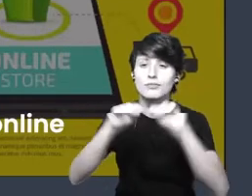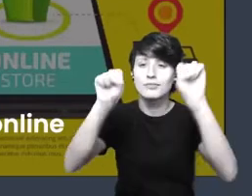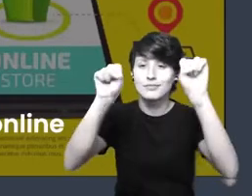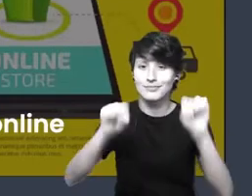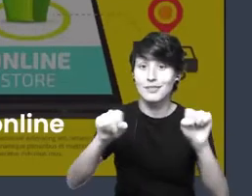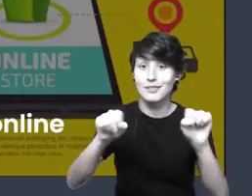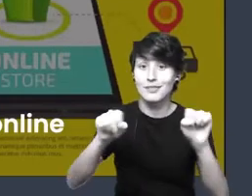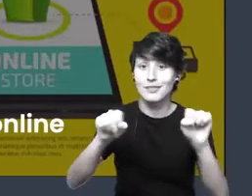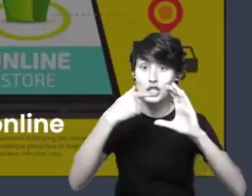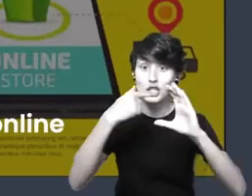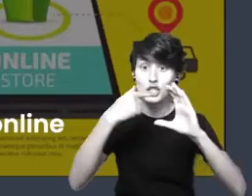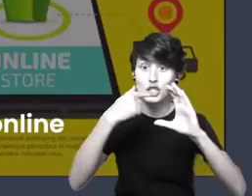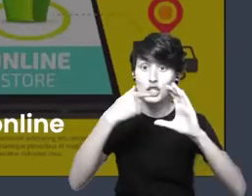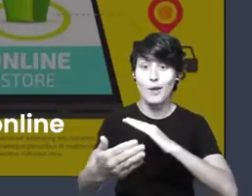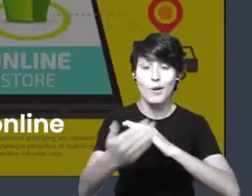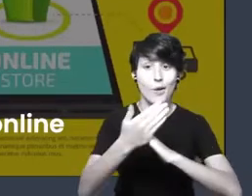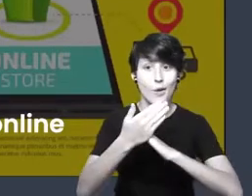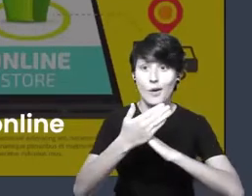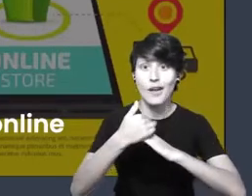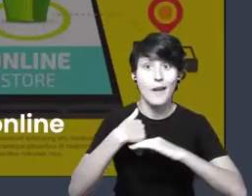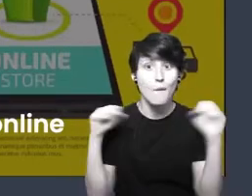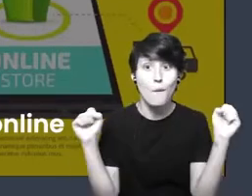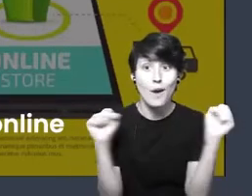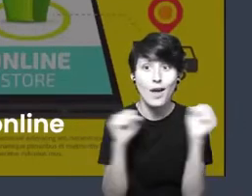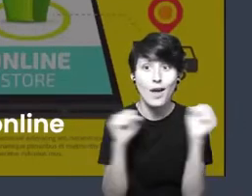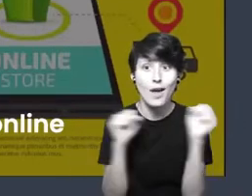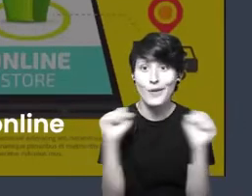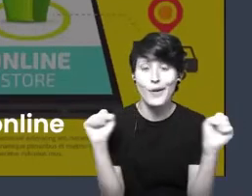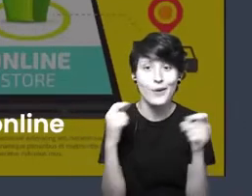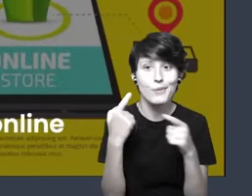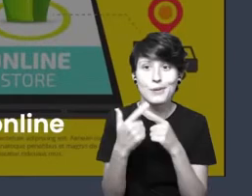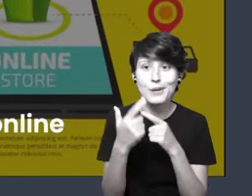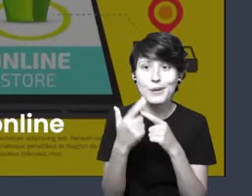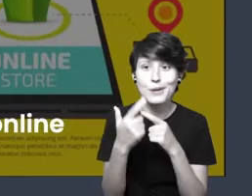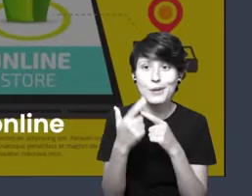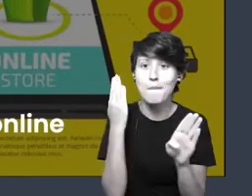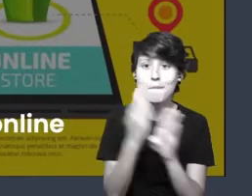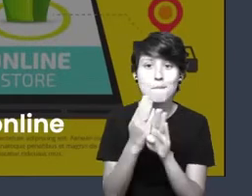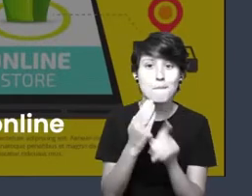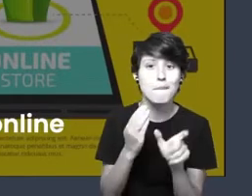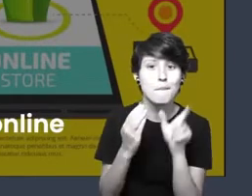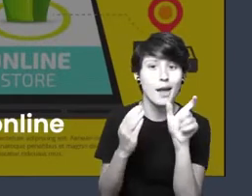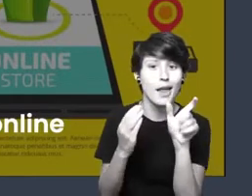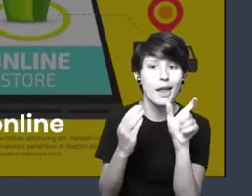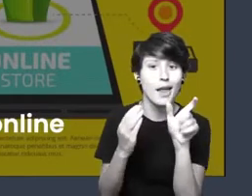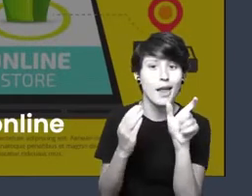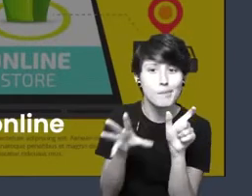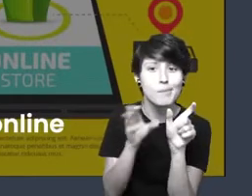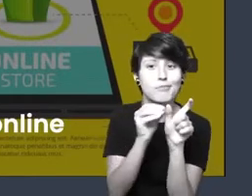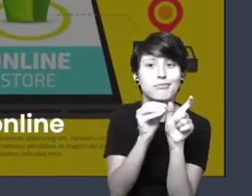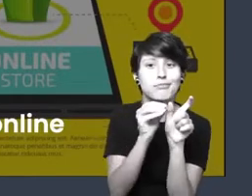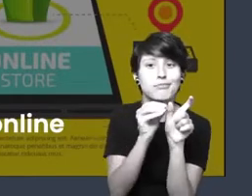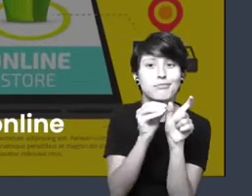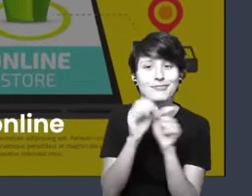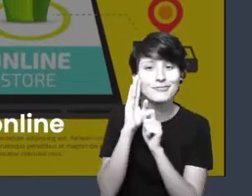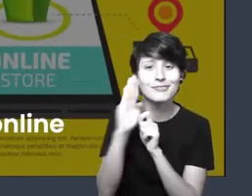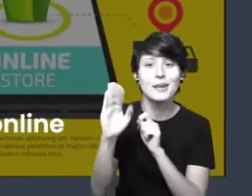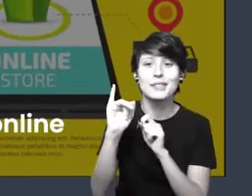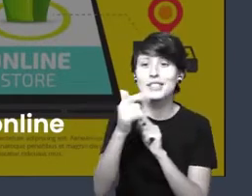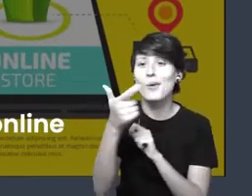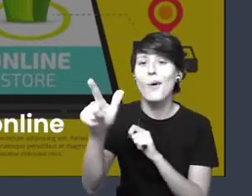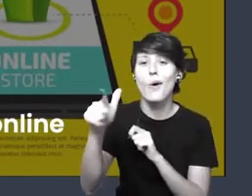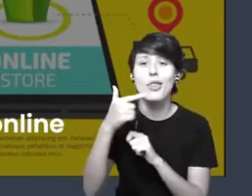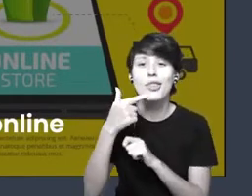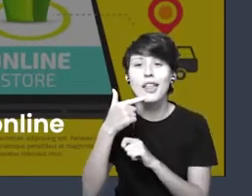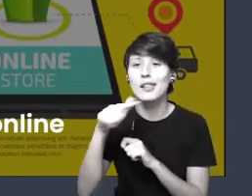das coisas que eu mais adoro, que parece que ele descobre exatamente o que eu quero dizer, especialmente quando você está escrevendo em outras línguas, onde você